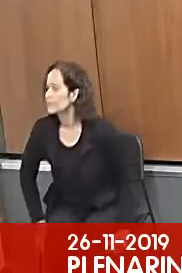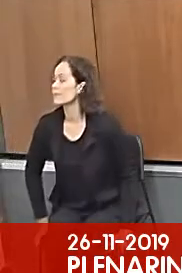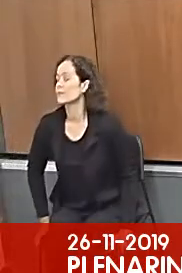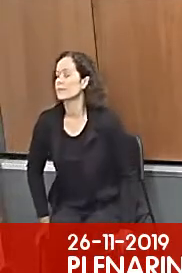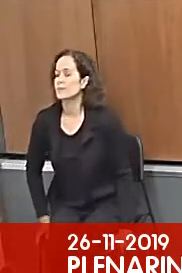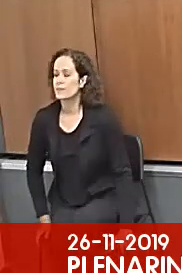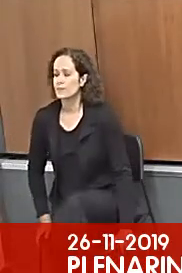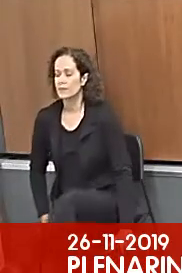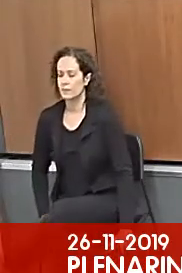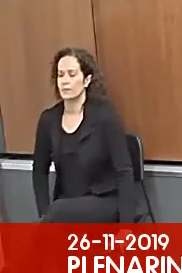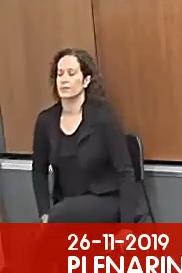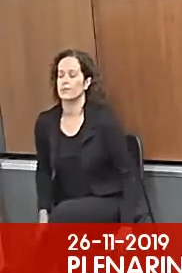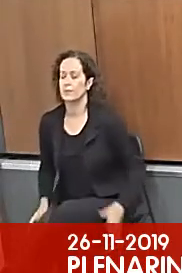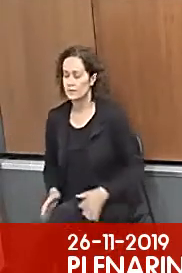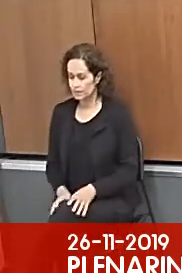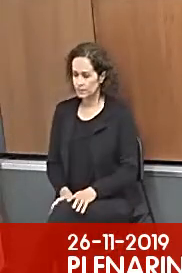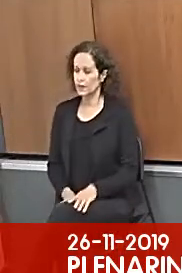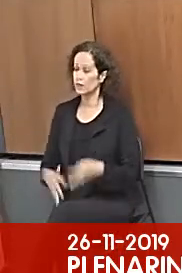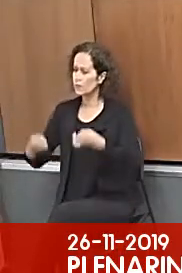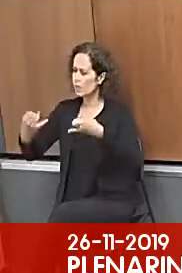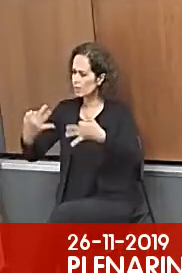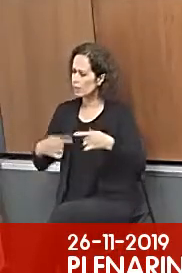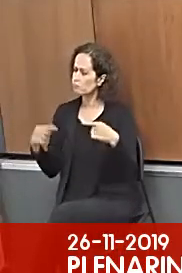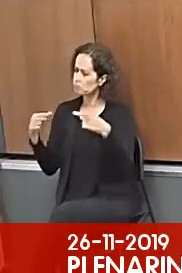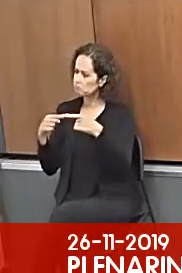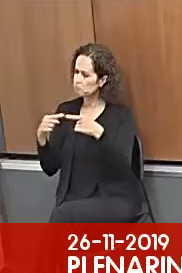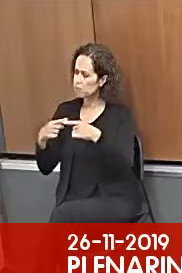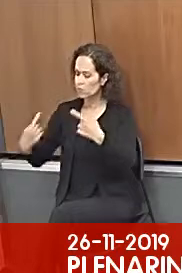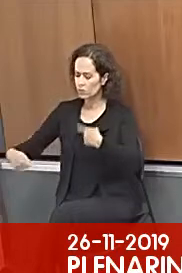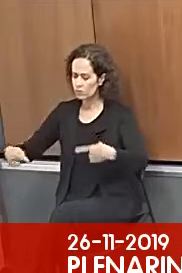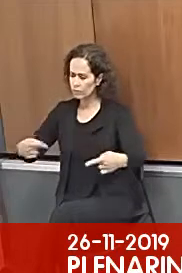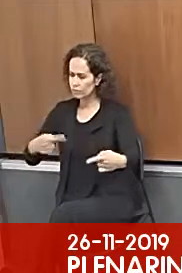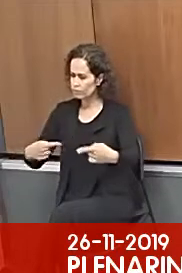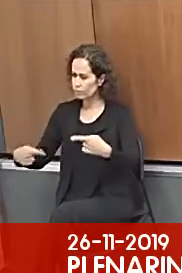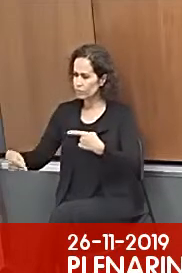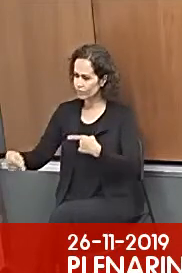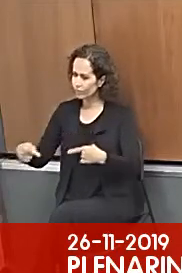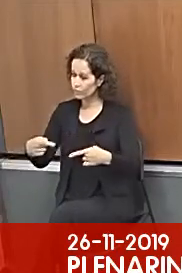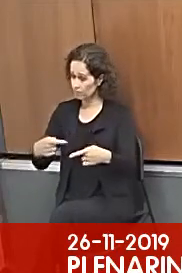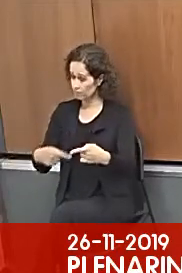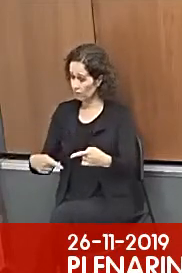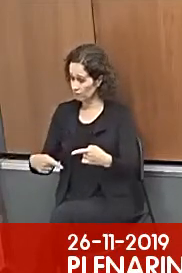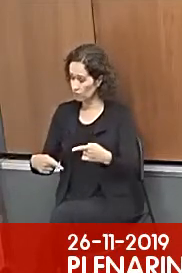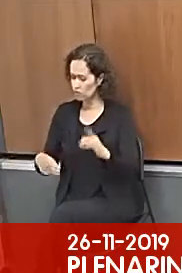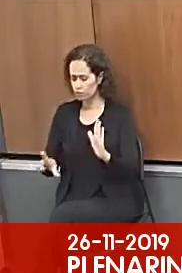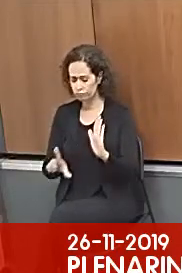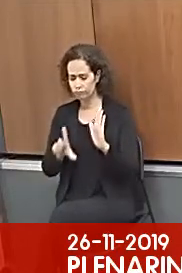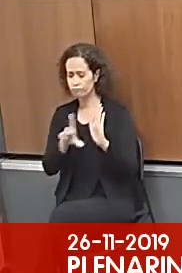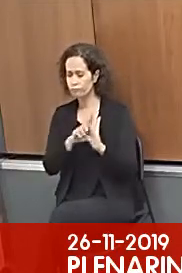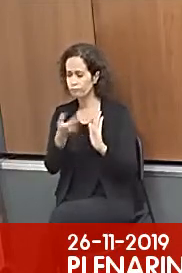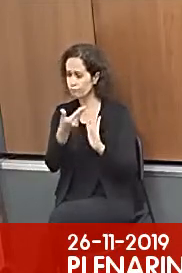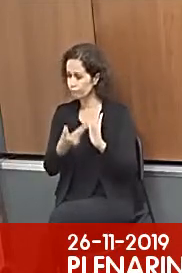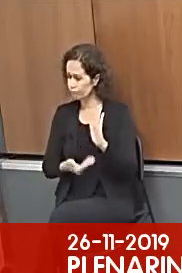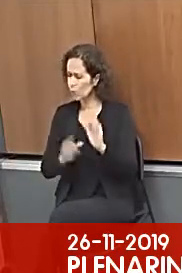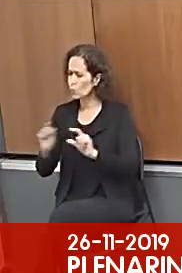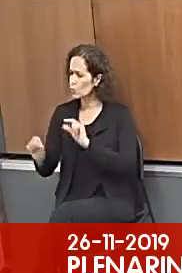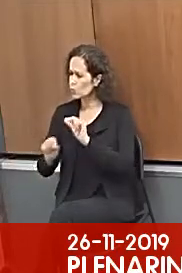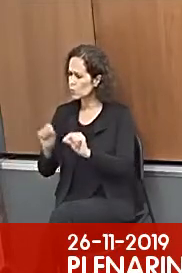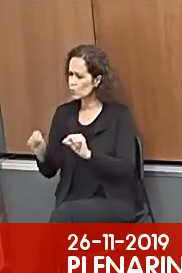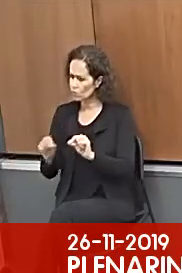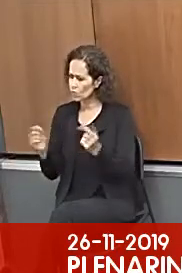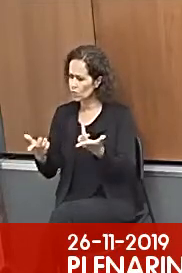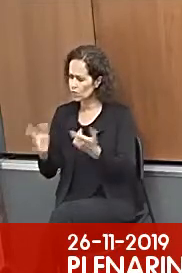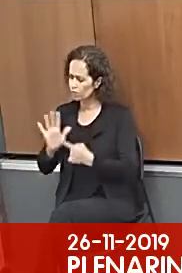de encontro o debate que foi feito nesta lei. O que, que acontece que tem que deixar bem